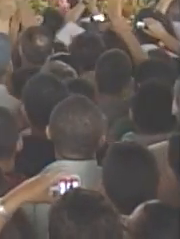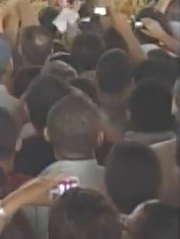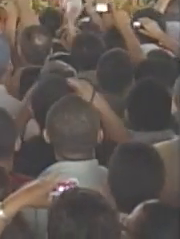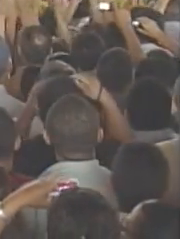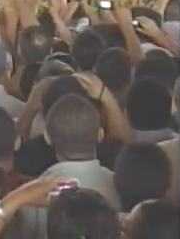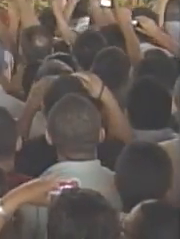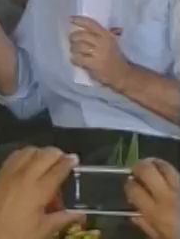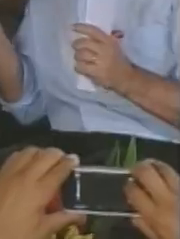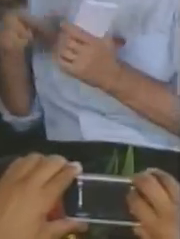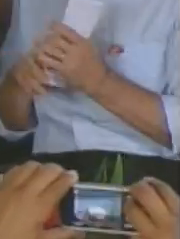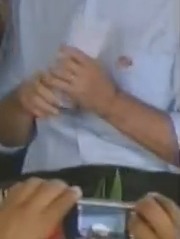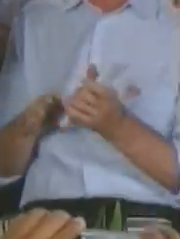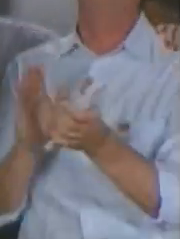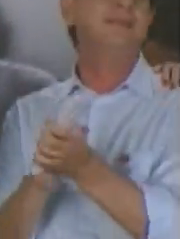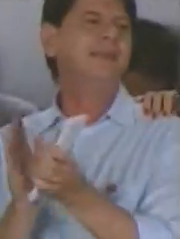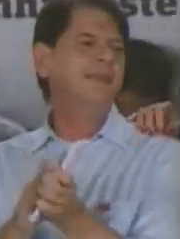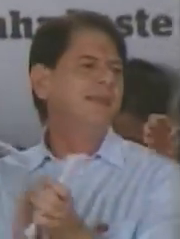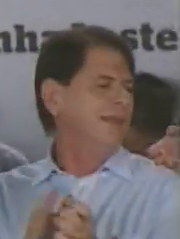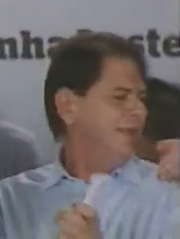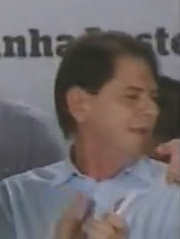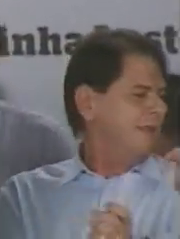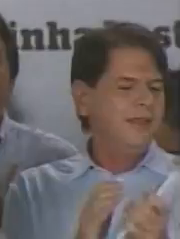Rousseff.